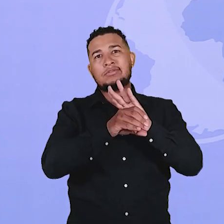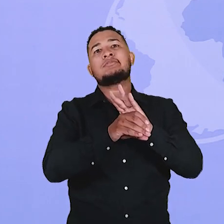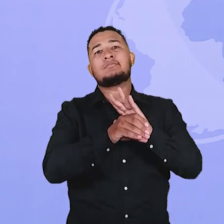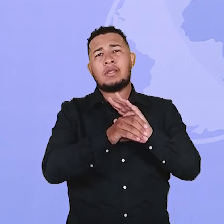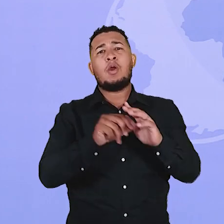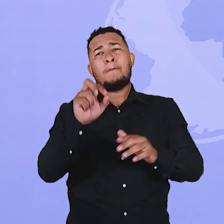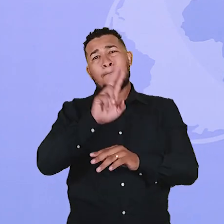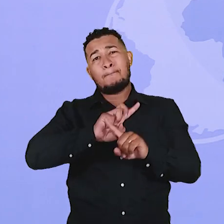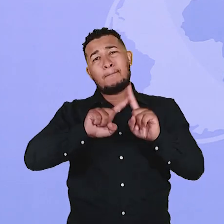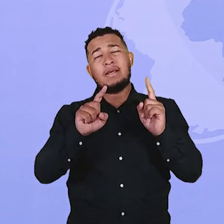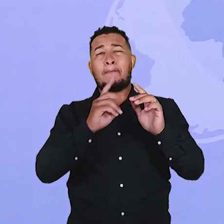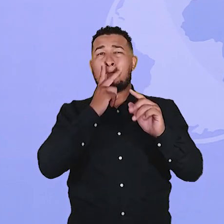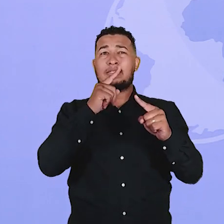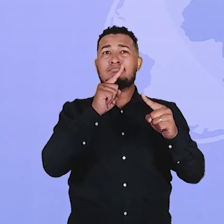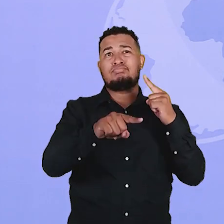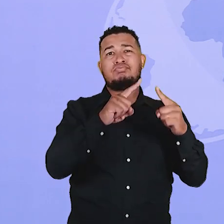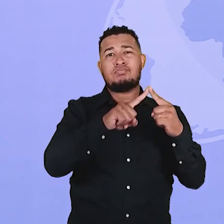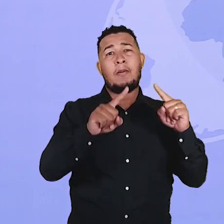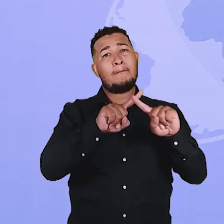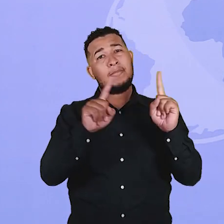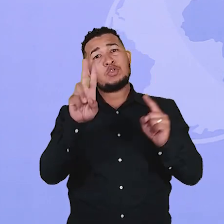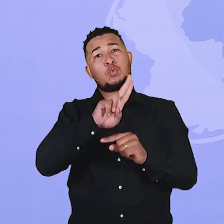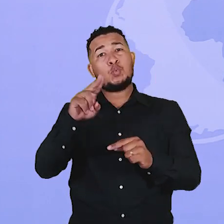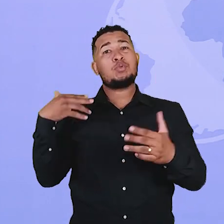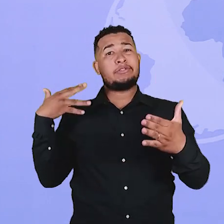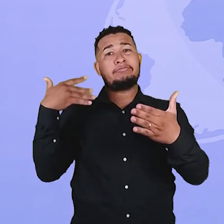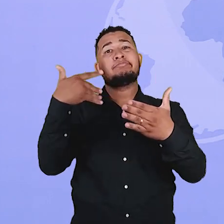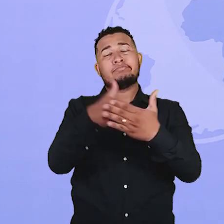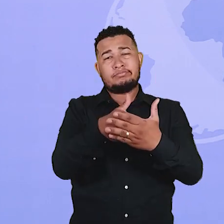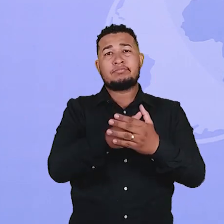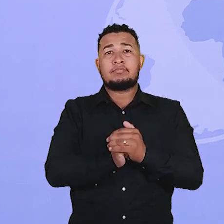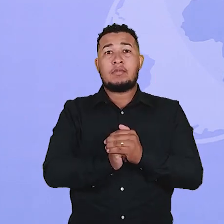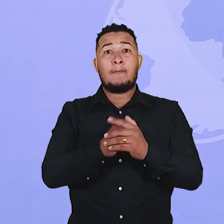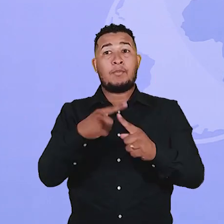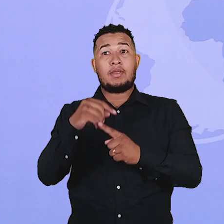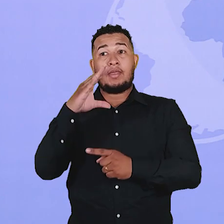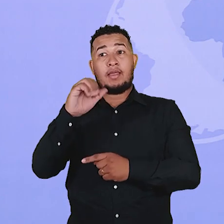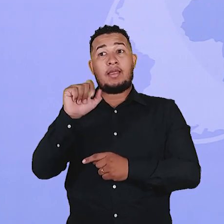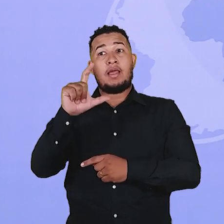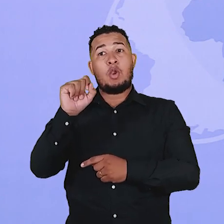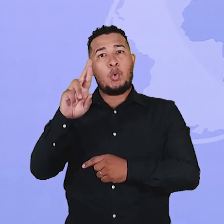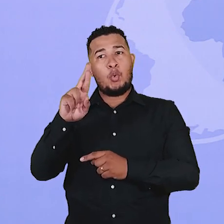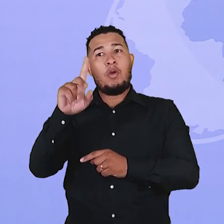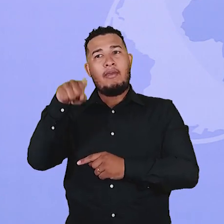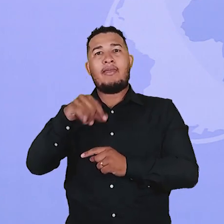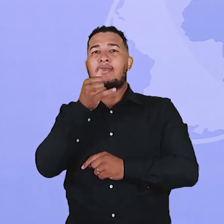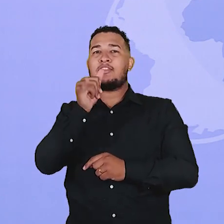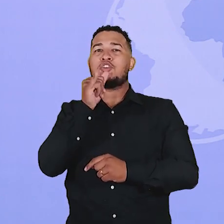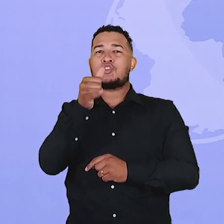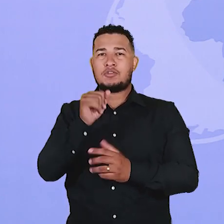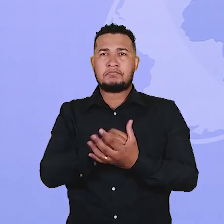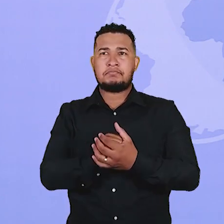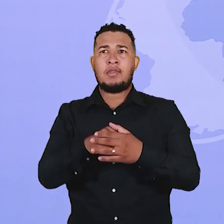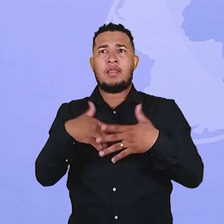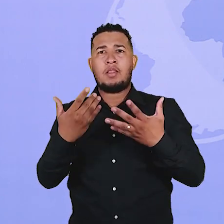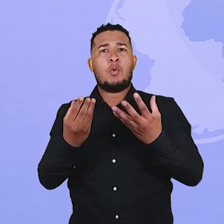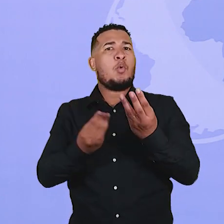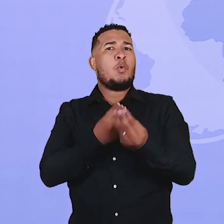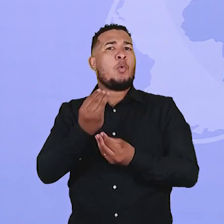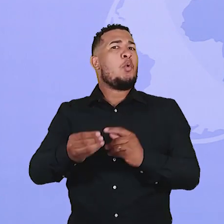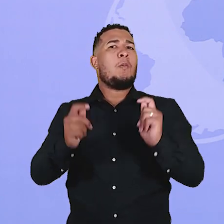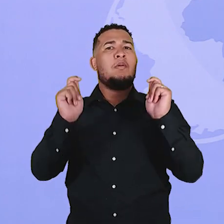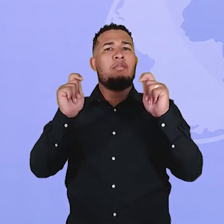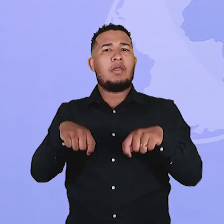usa essa unidade até hoje. Só que a gente sabe agora que calor é uma forma de energia. Então, como